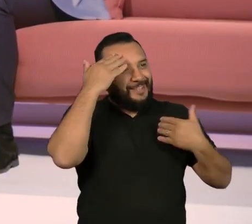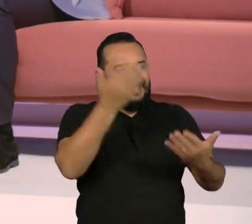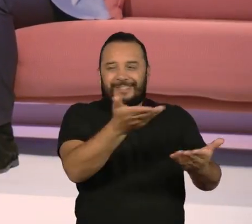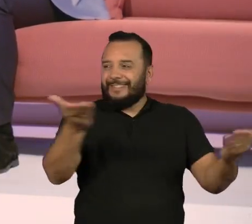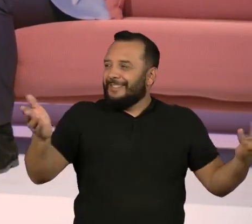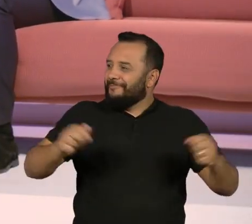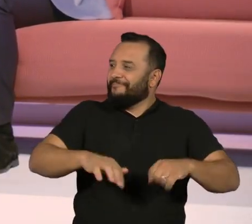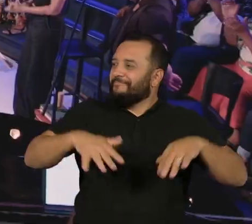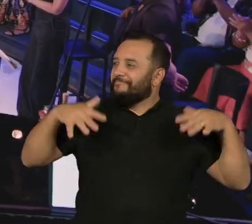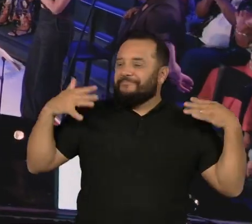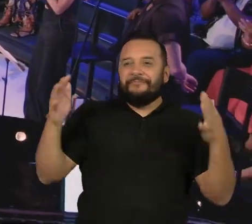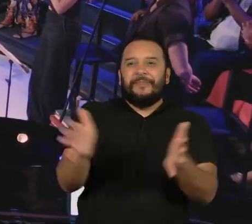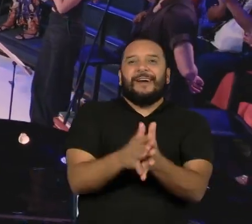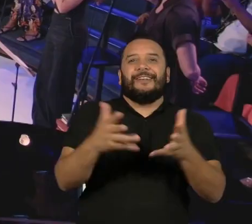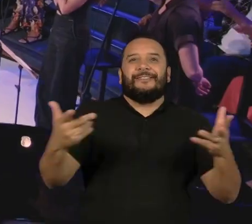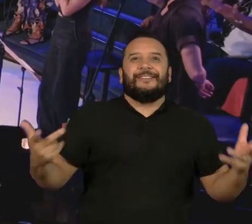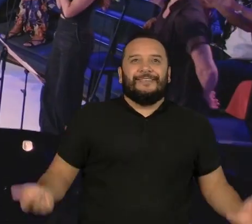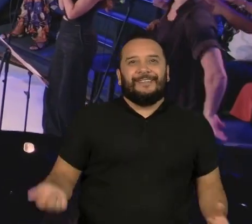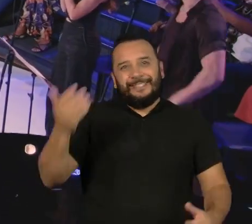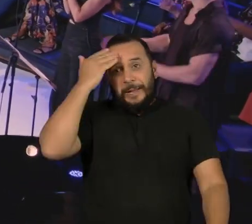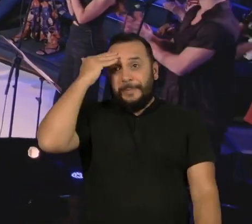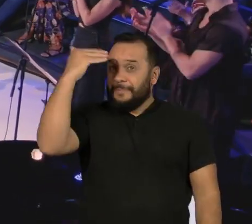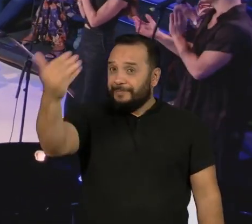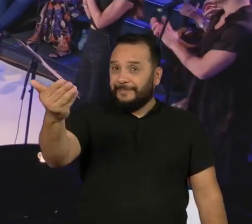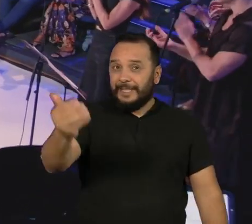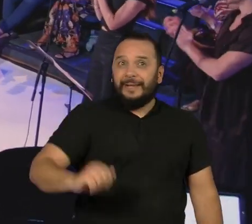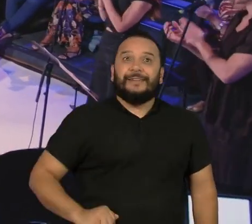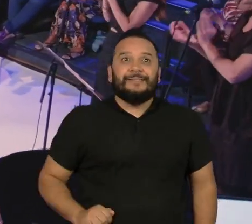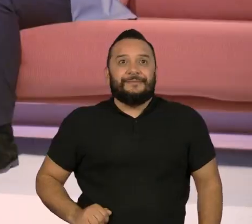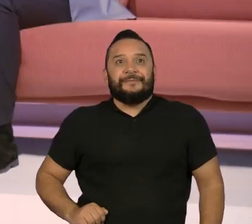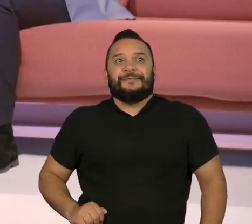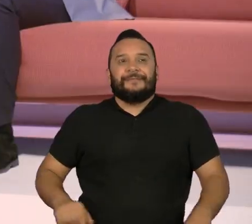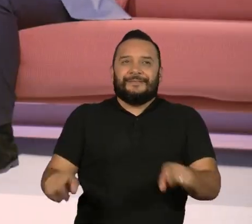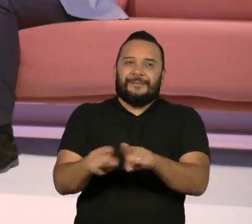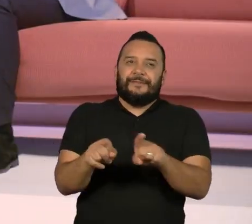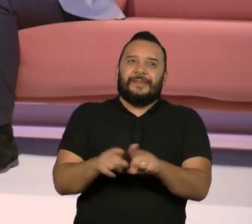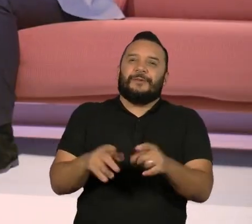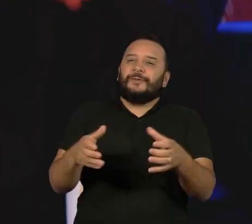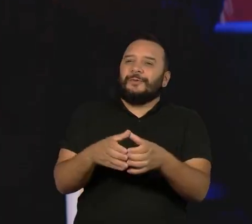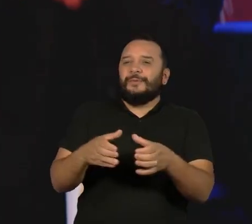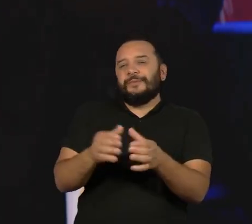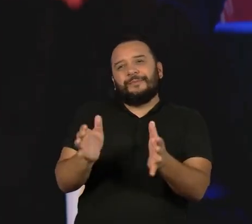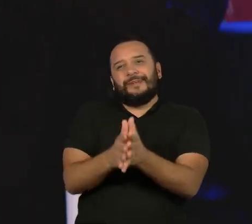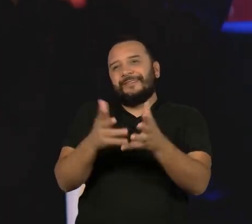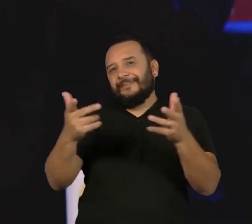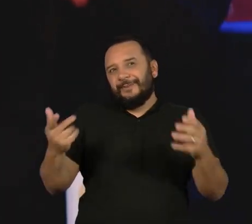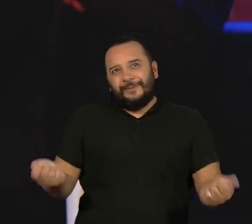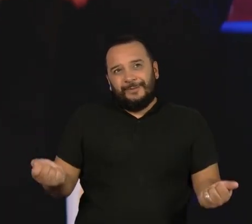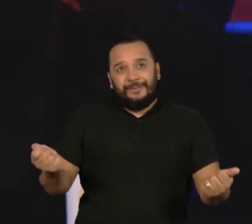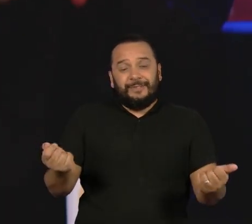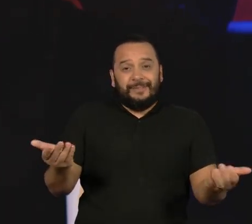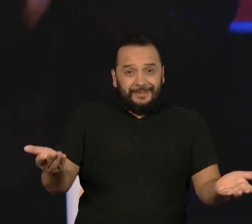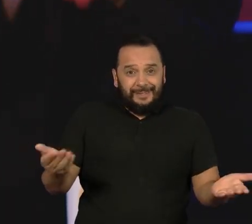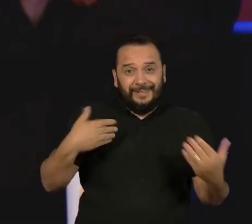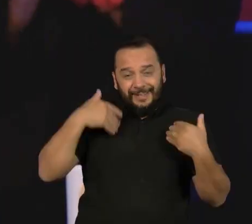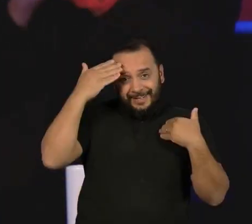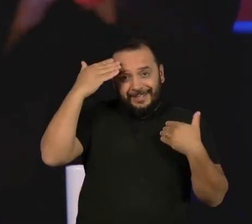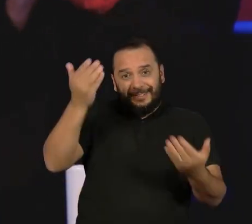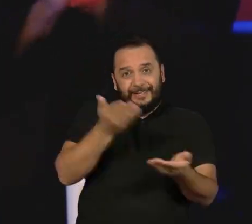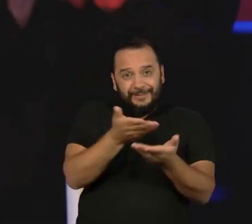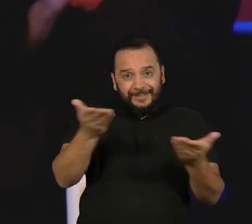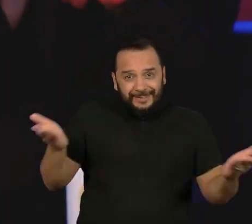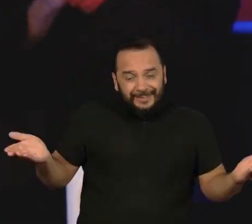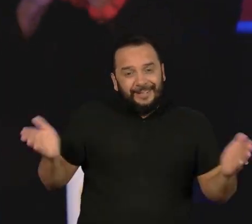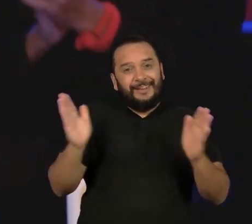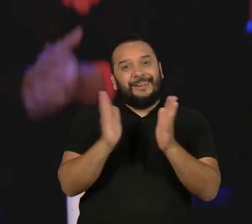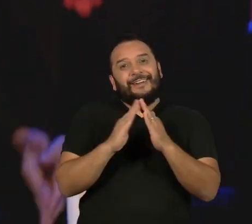plateia maravilhosa, muito obrigado, essa banda incrível. Agradecer a você que